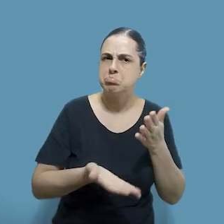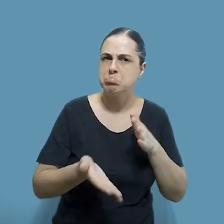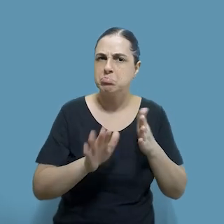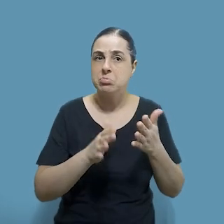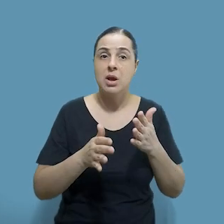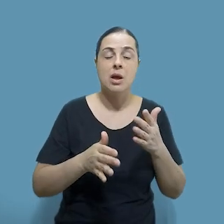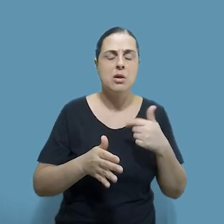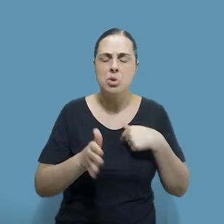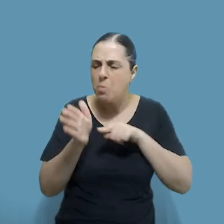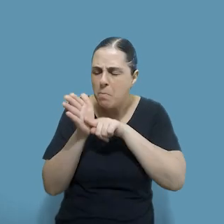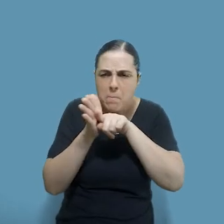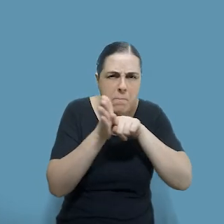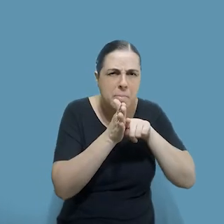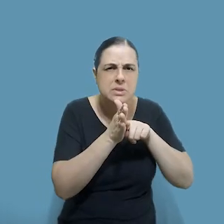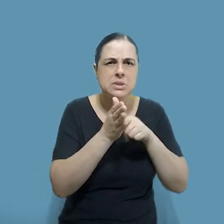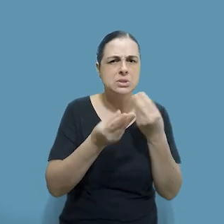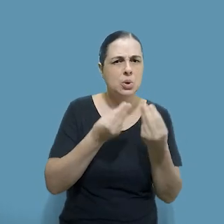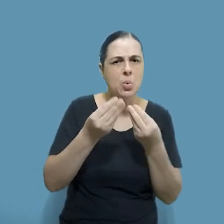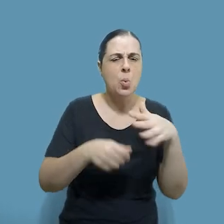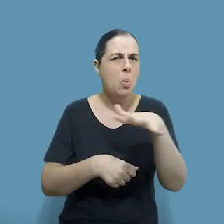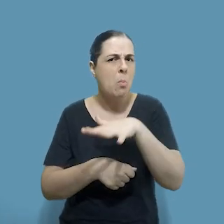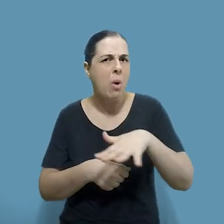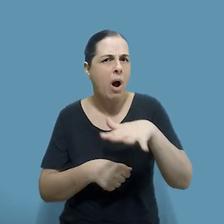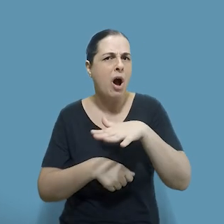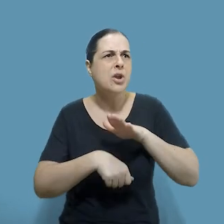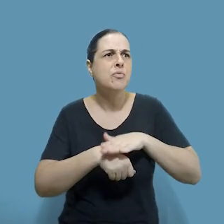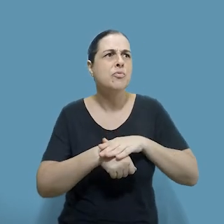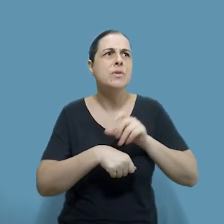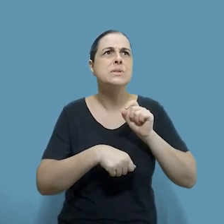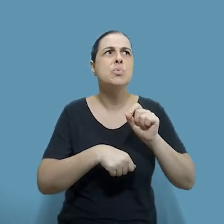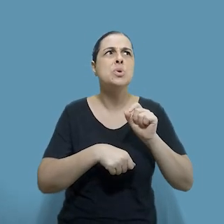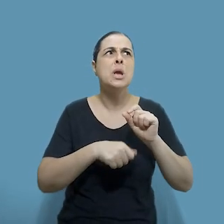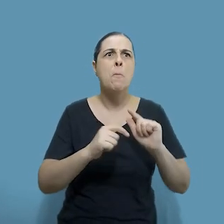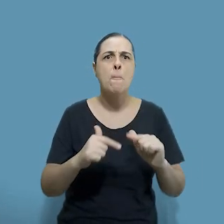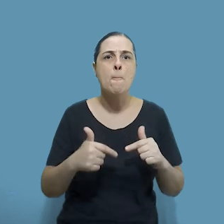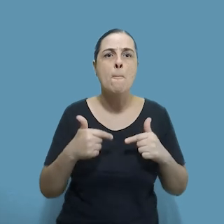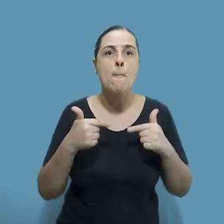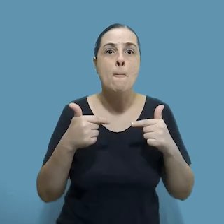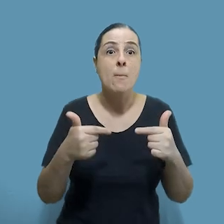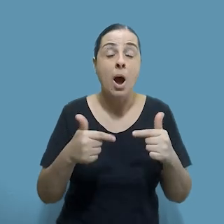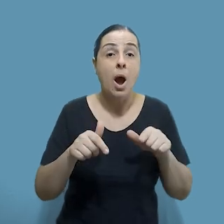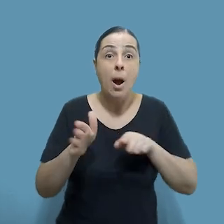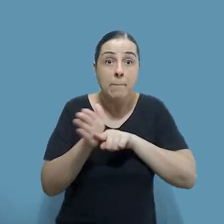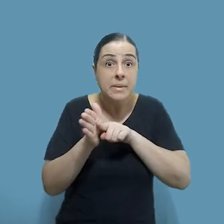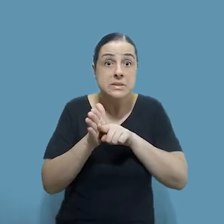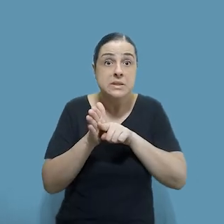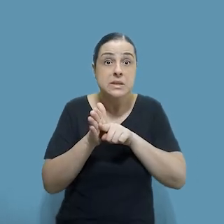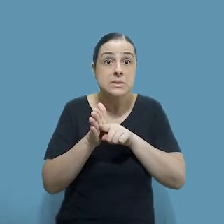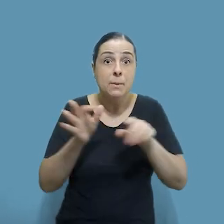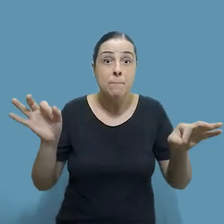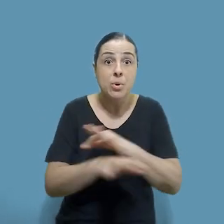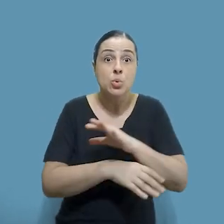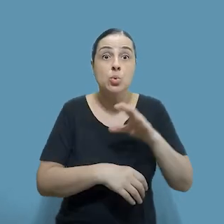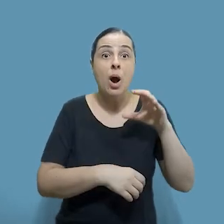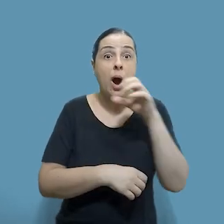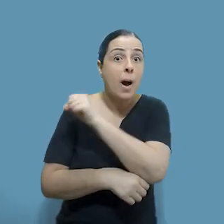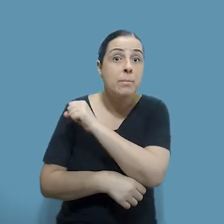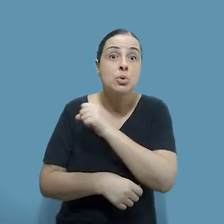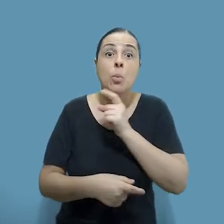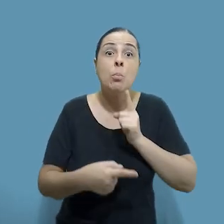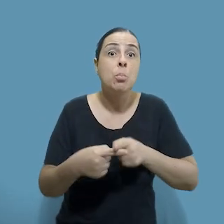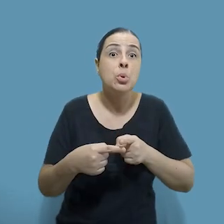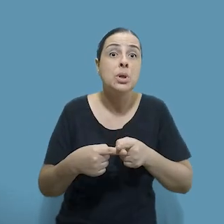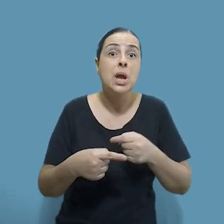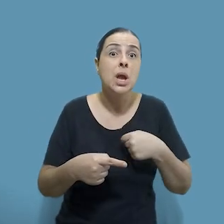na área tal, porque você parte dali para frente. Bom, foi rapidíssima a pesquisa, porque não tinha praticamente